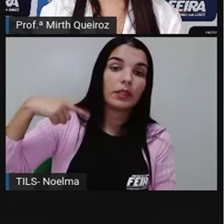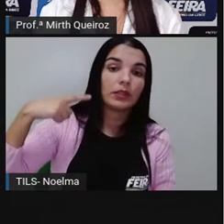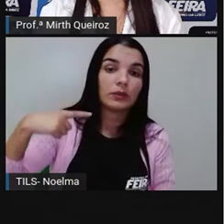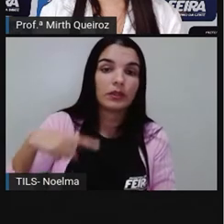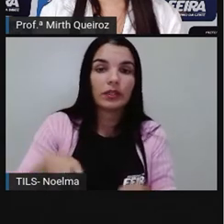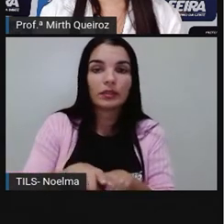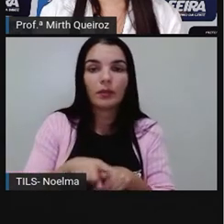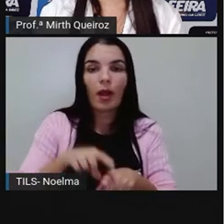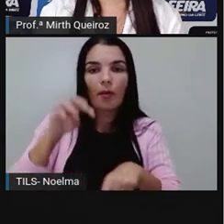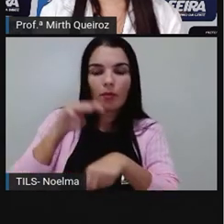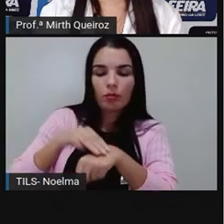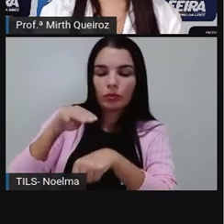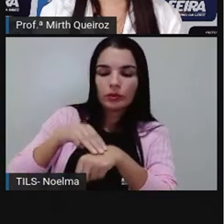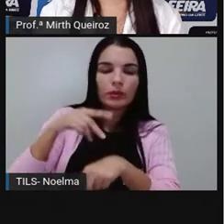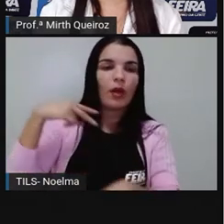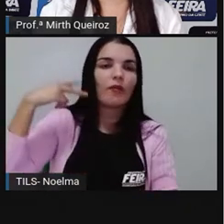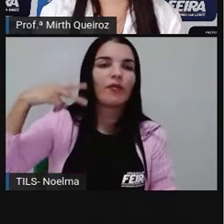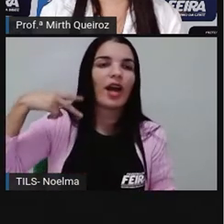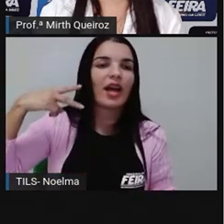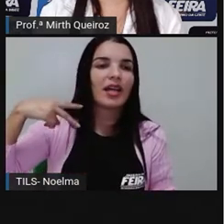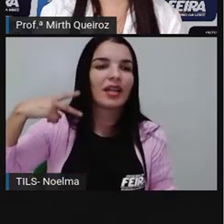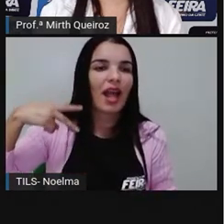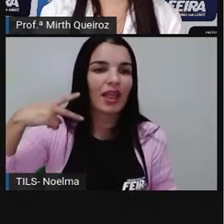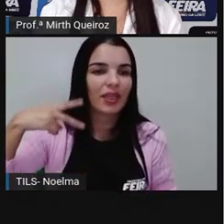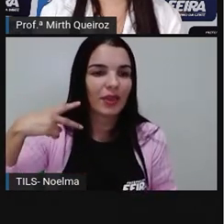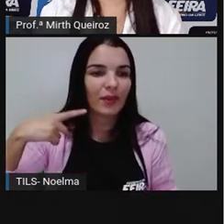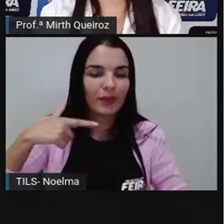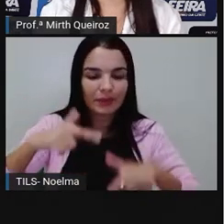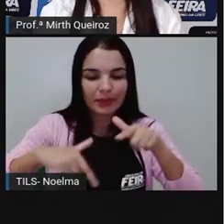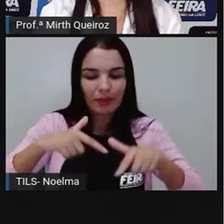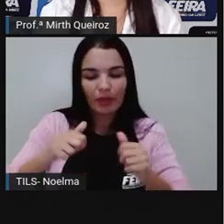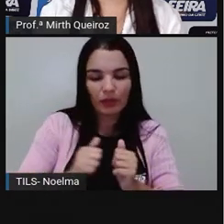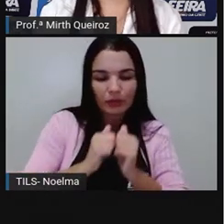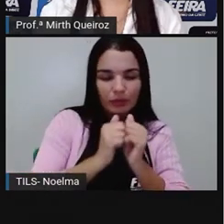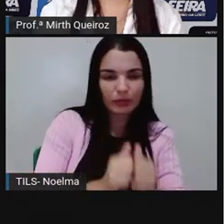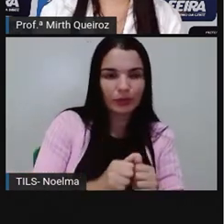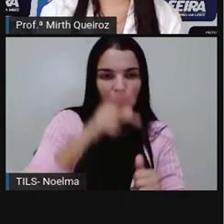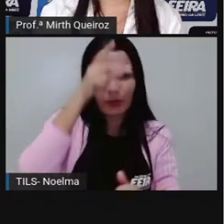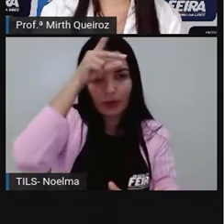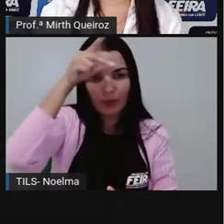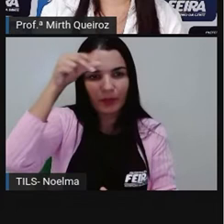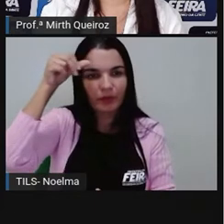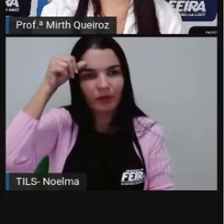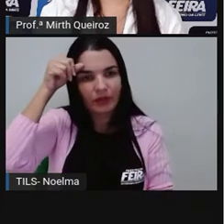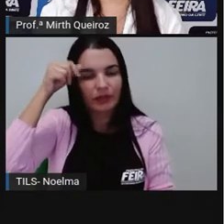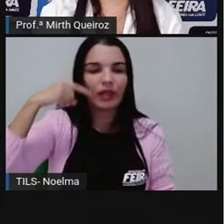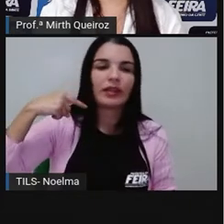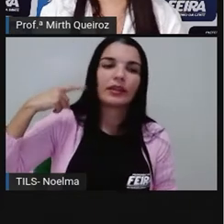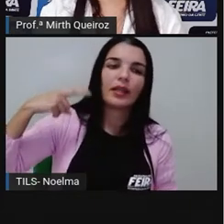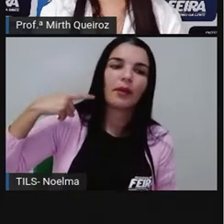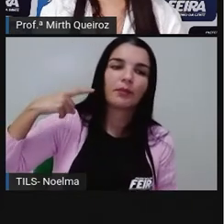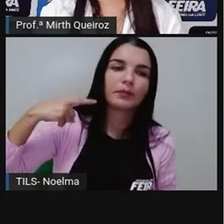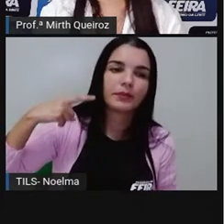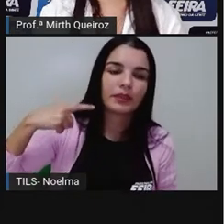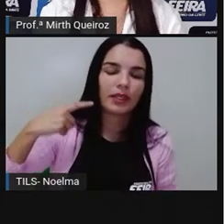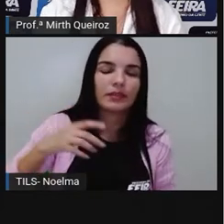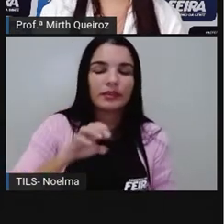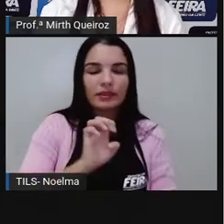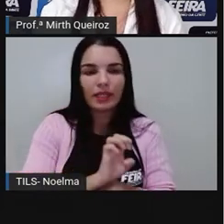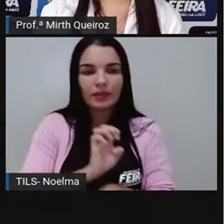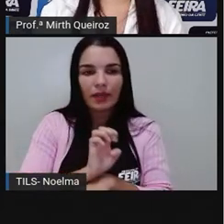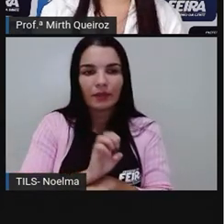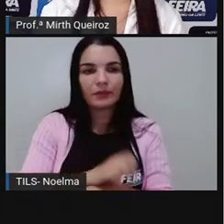no municipal nós temos os vereadores que vão trabalhar aí na Câmara Municipal, os deputados estaduais na Assembleia